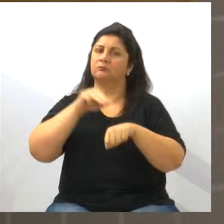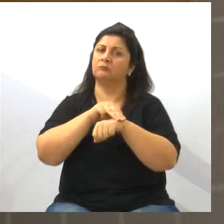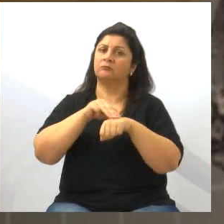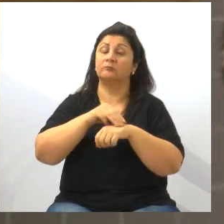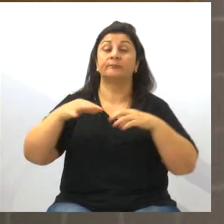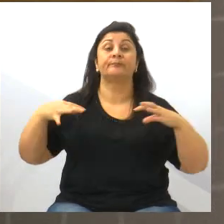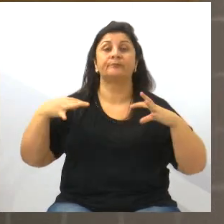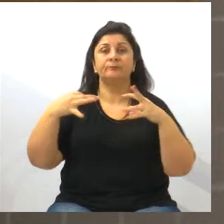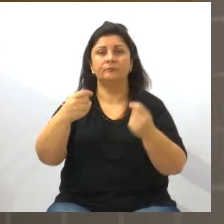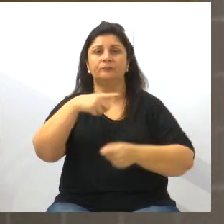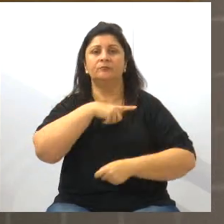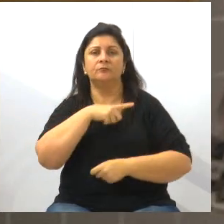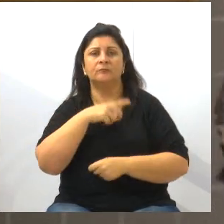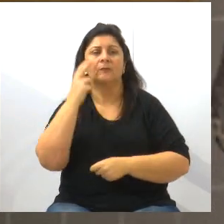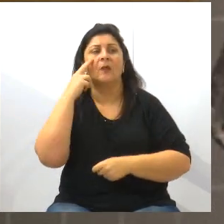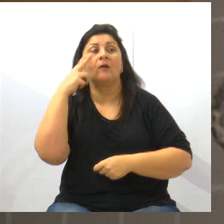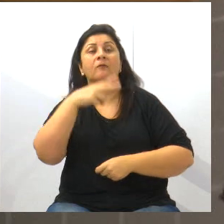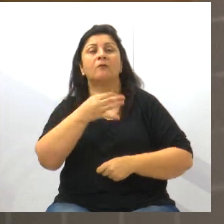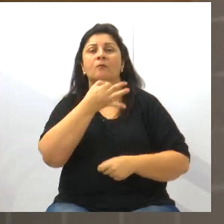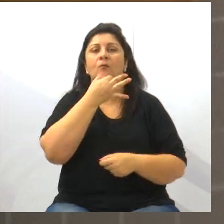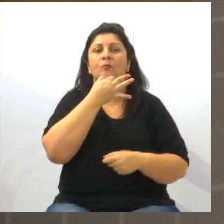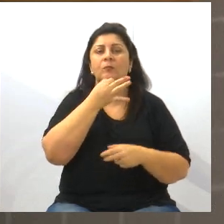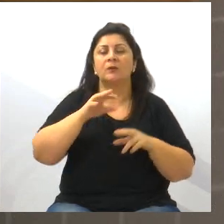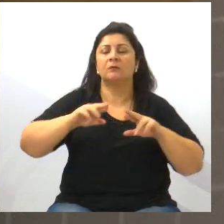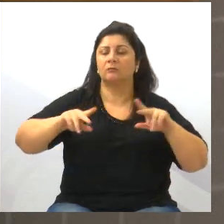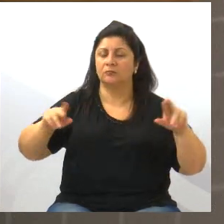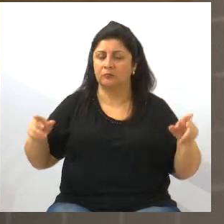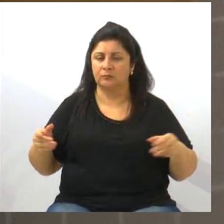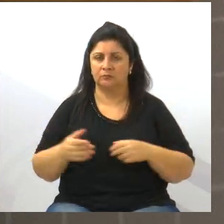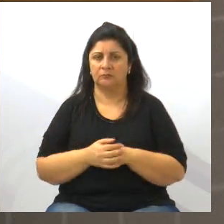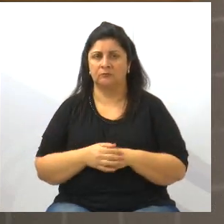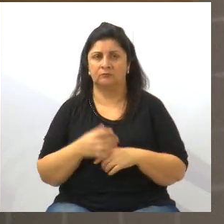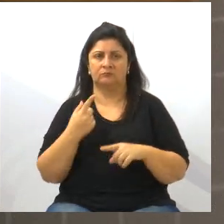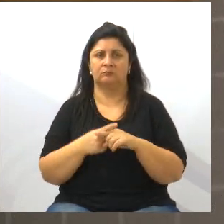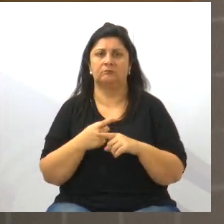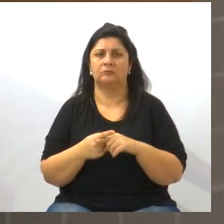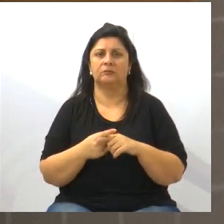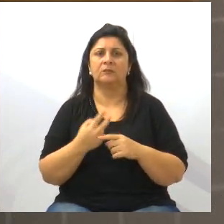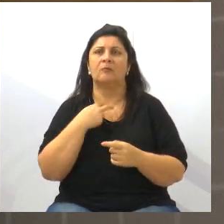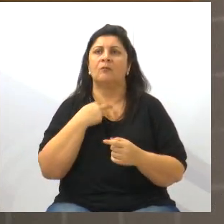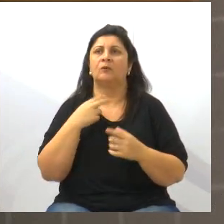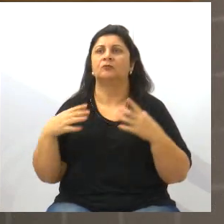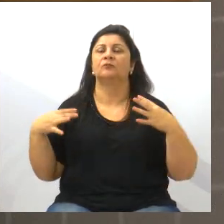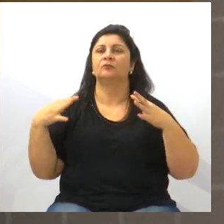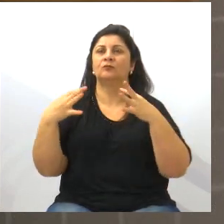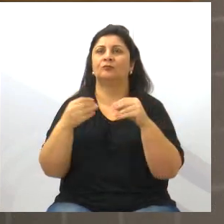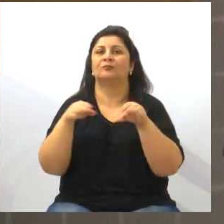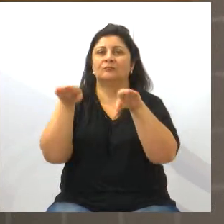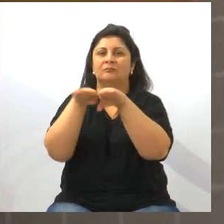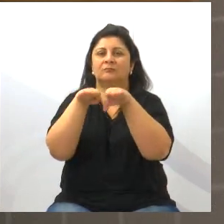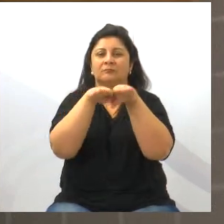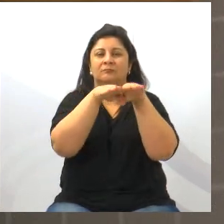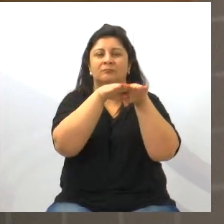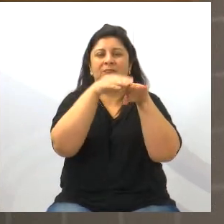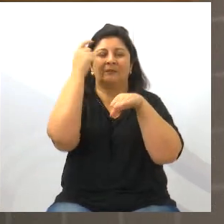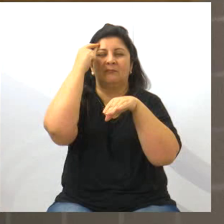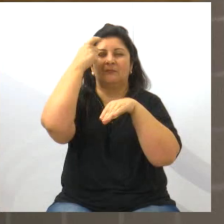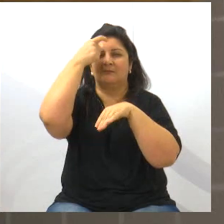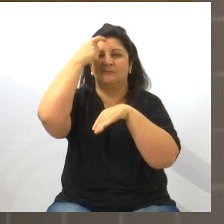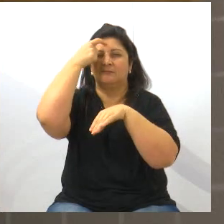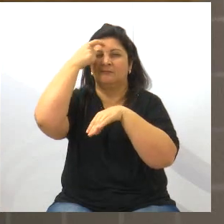todo mundo tenha uma visão diferenciada, né? Por que não pode ser todas as pessoas que pensam igual ou que